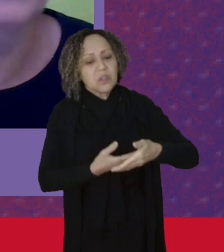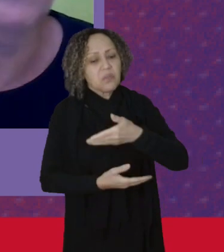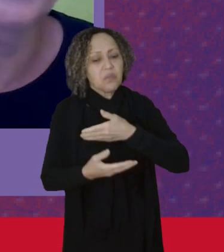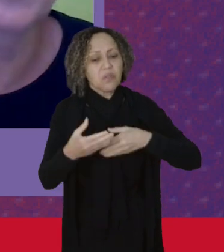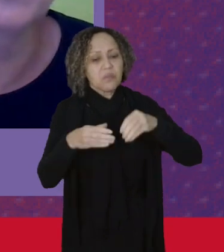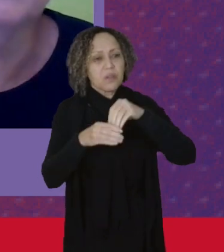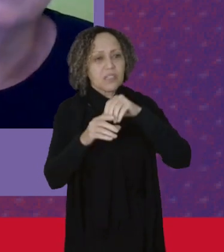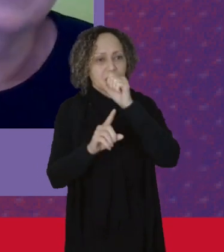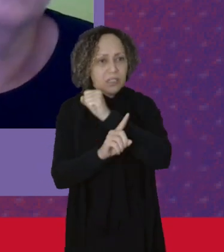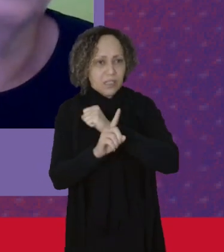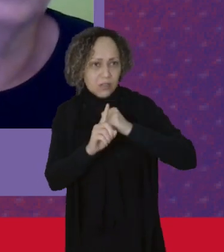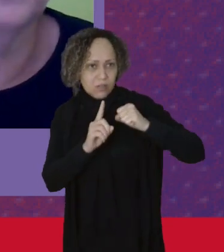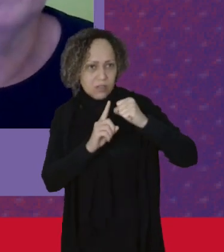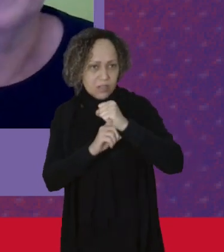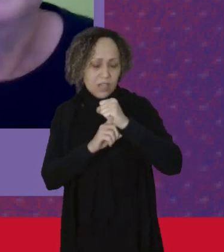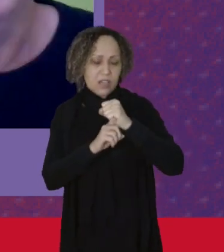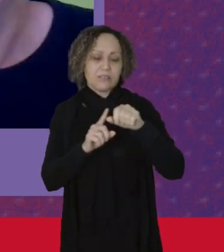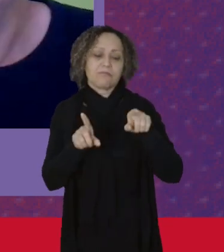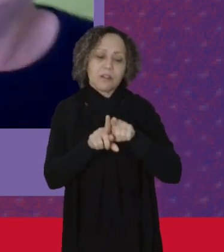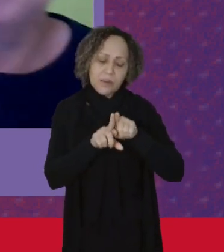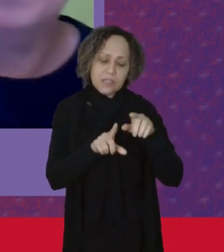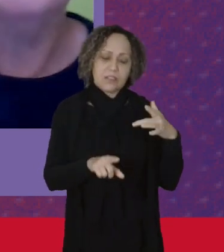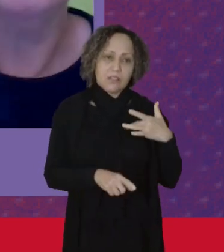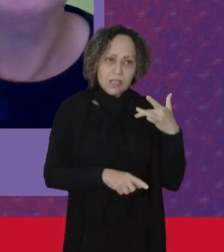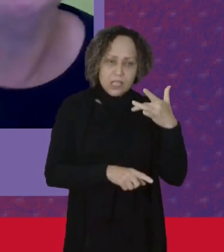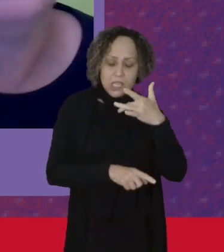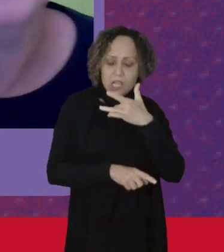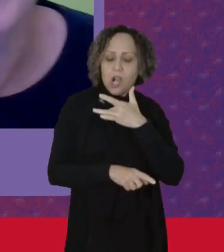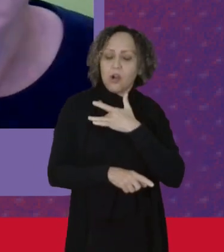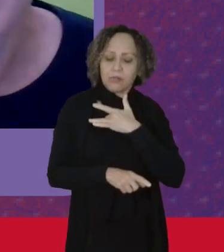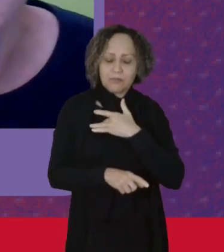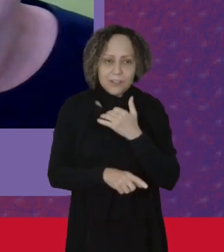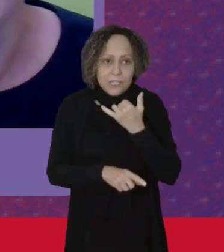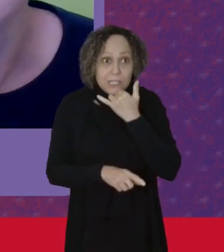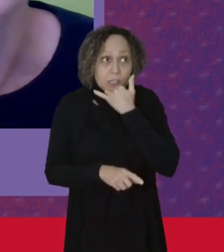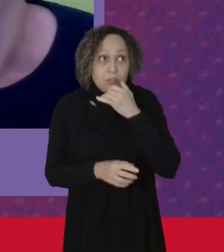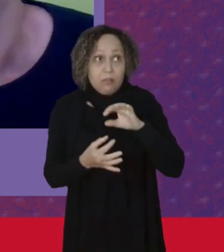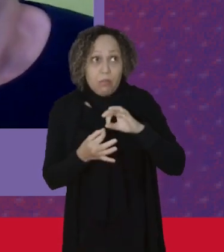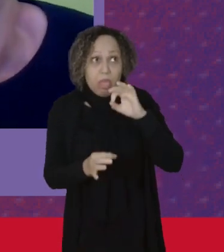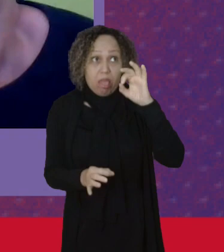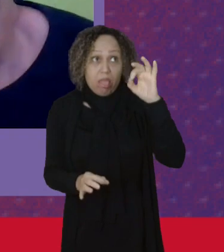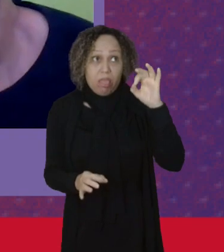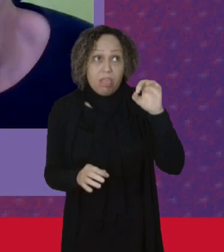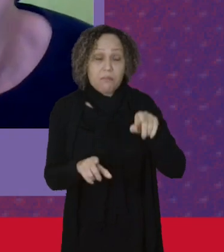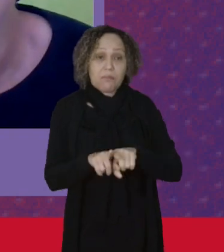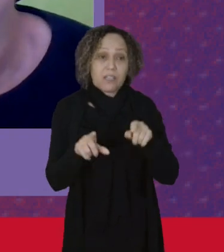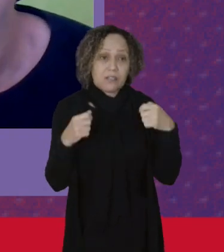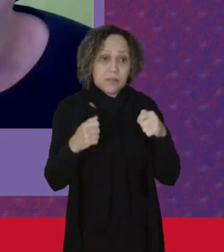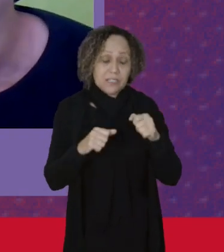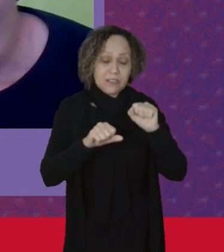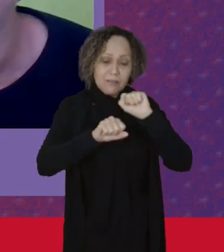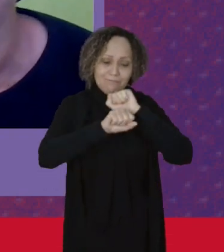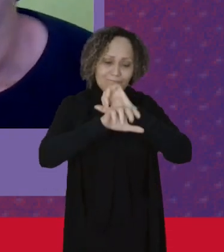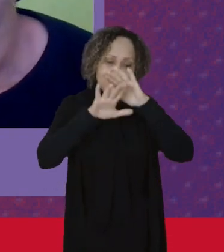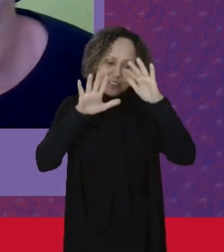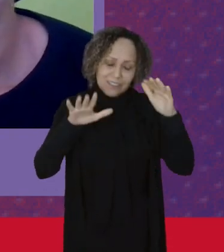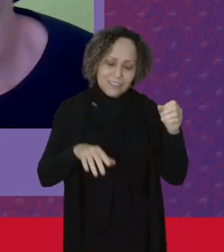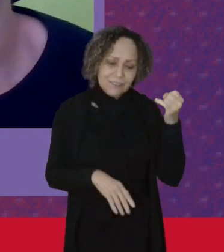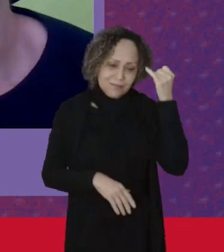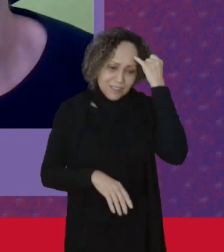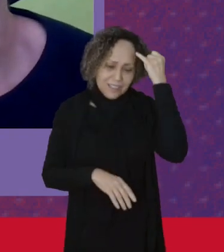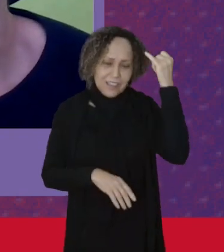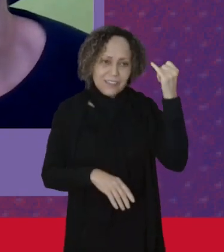social e a nossa saúde também. Desculpa se eu passei um pouco, mas era para algumas ideias.